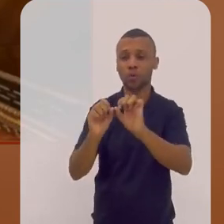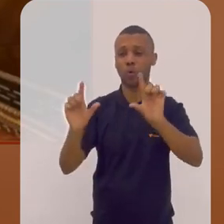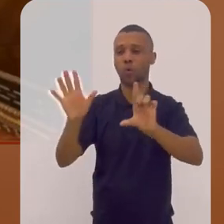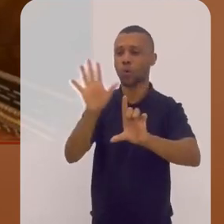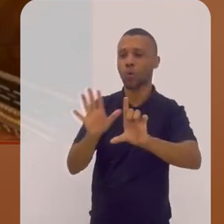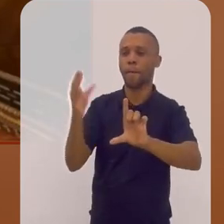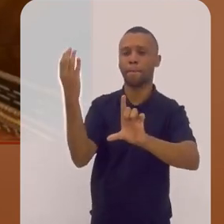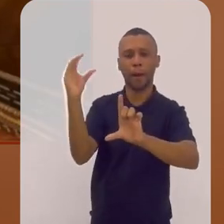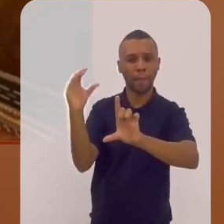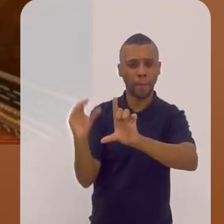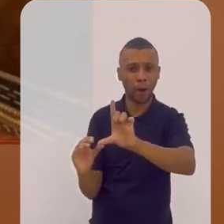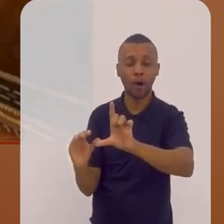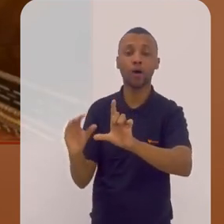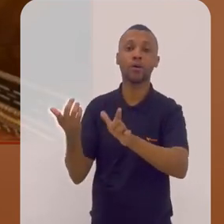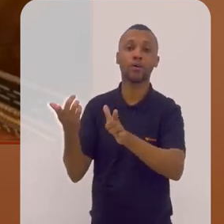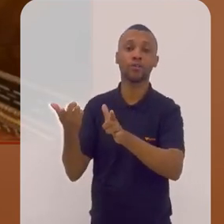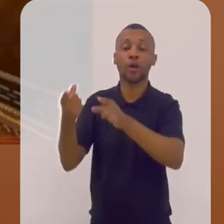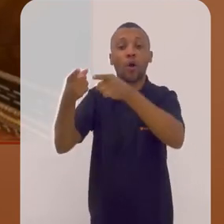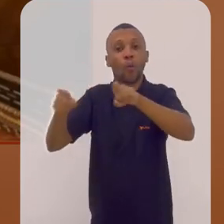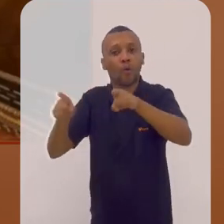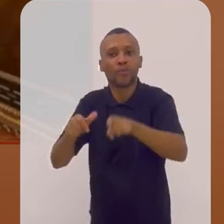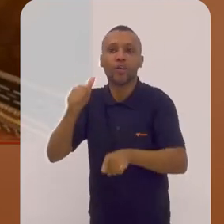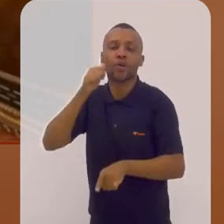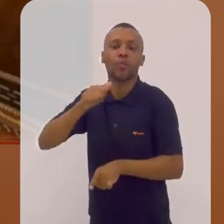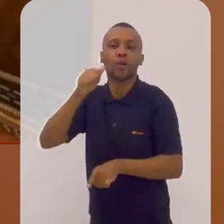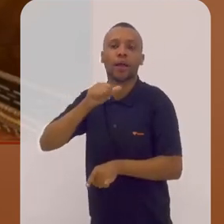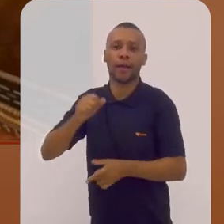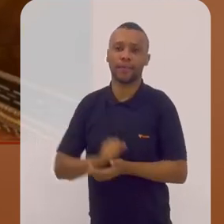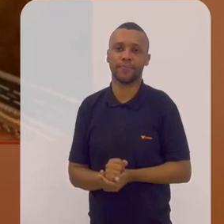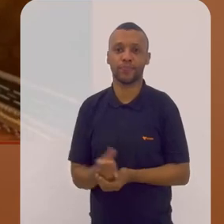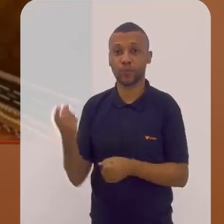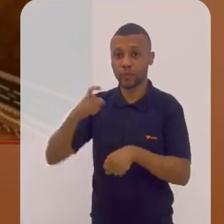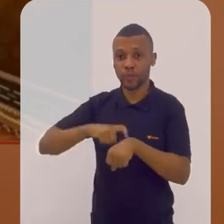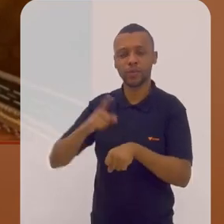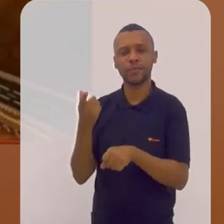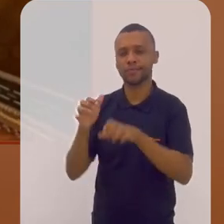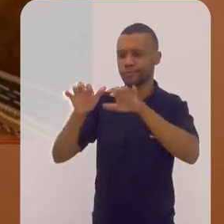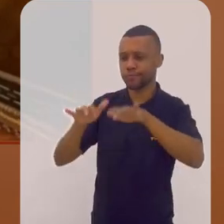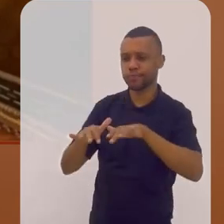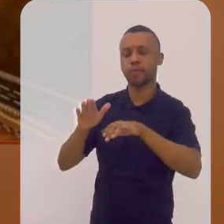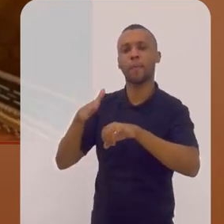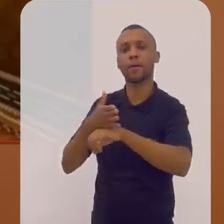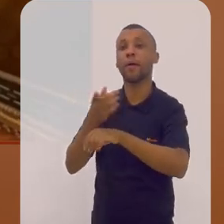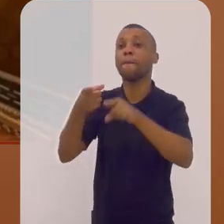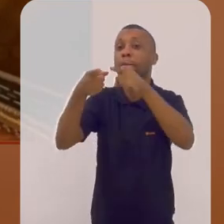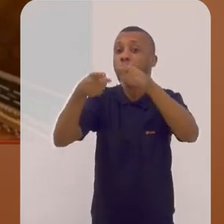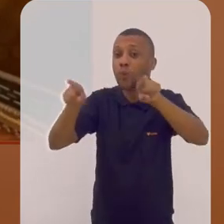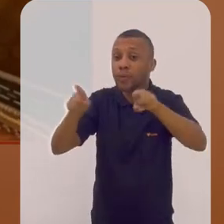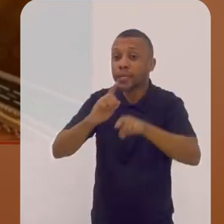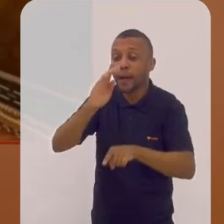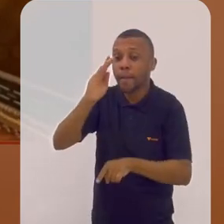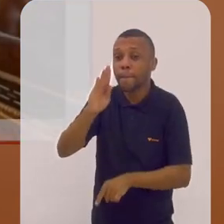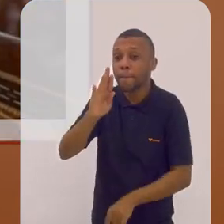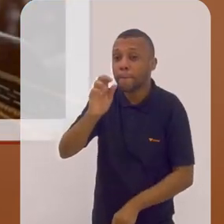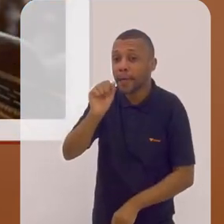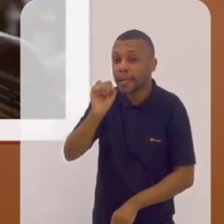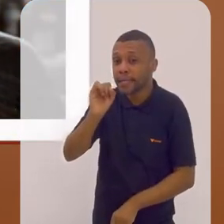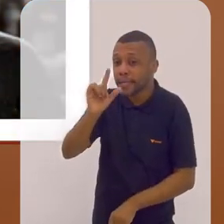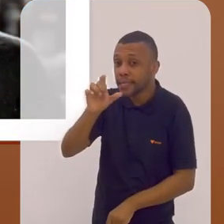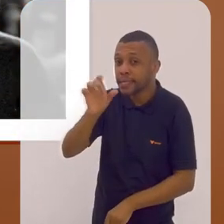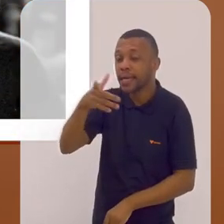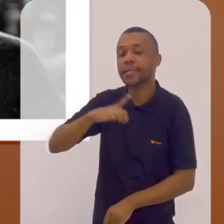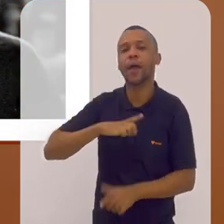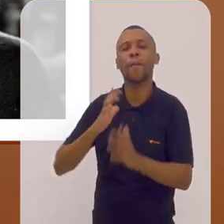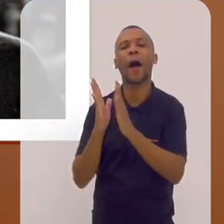de trazer à tona as compositoras mulheres de todo o Brasil. Quando a gente entra lá no portal Música Brasília, já tem a